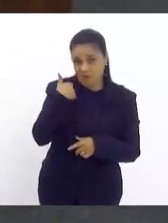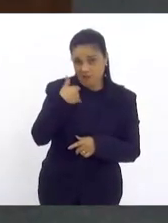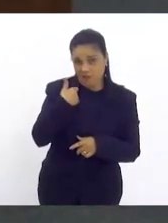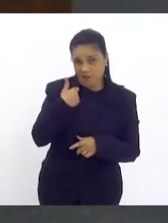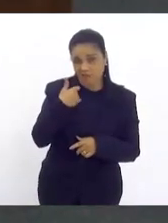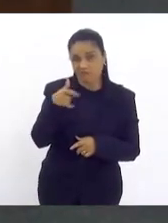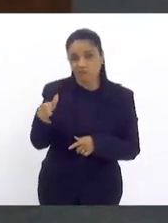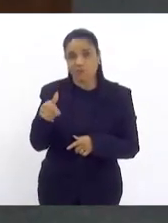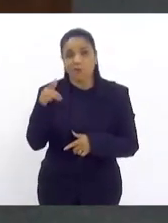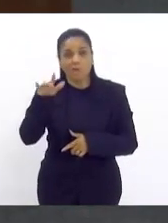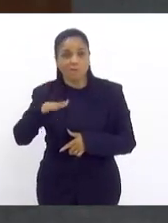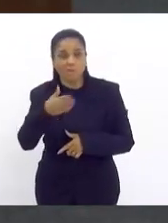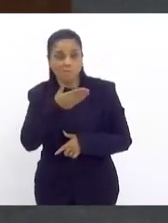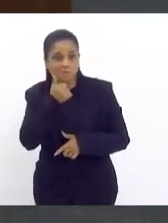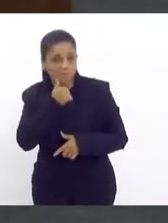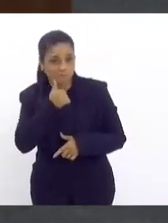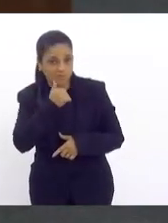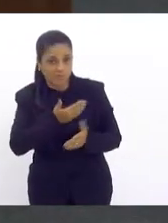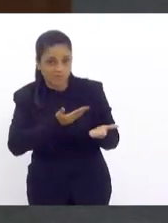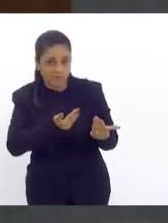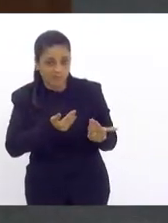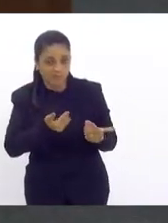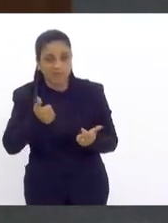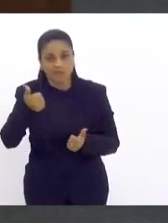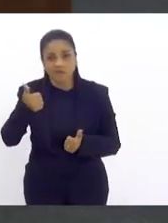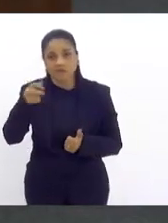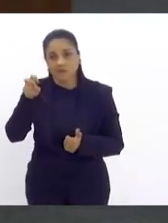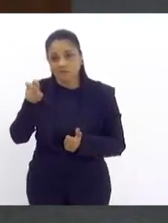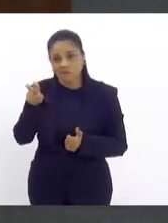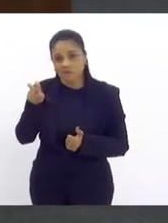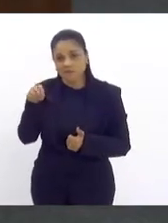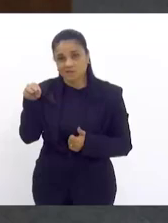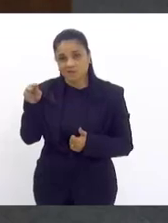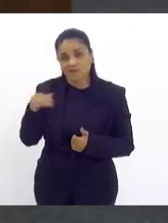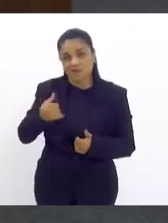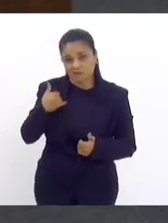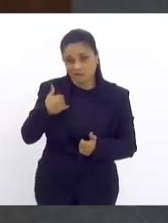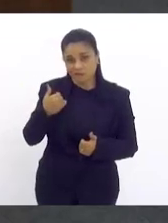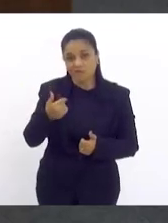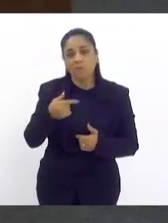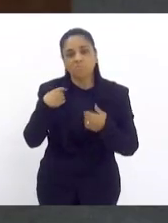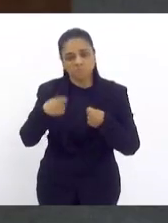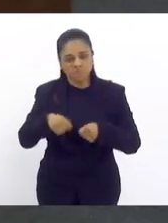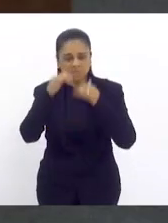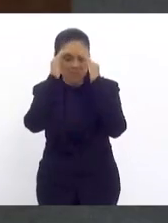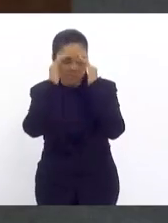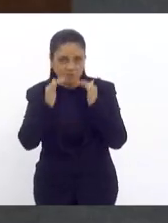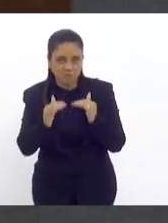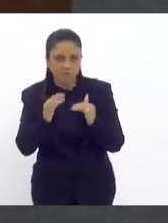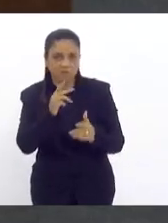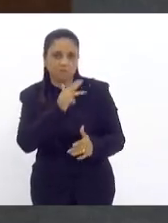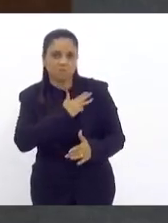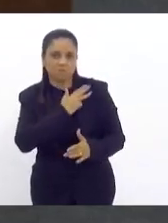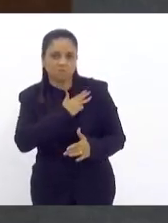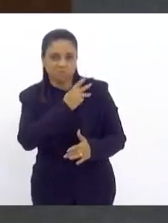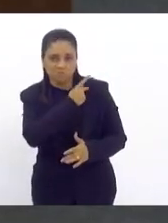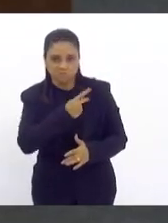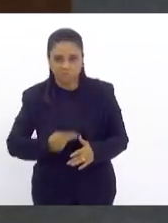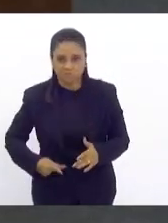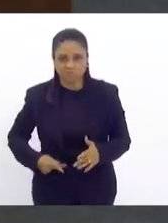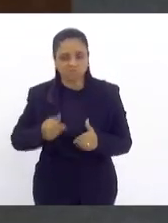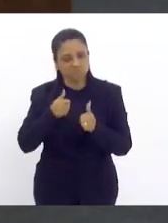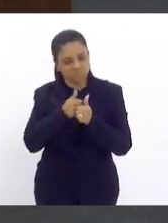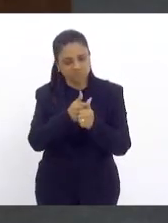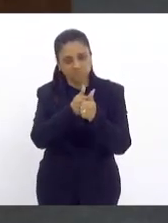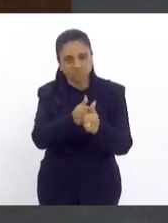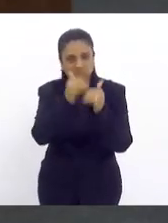presidente Lula precisa ser no mínimo respeitado pela sua trajetória e coerência que sempre apresentou trilhando